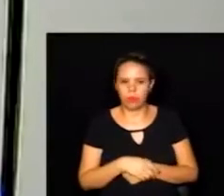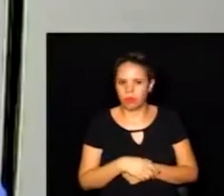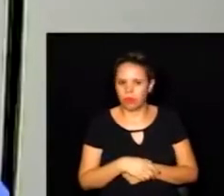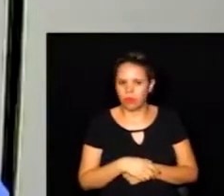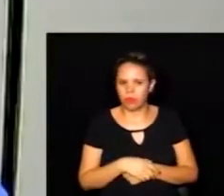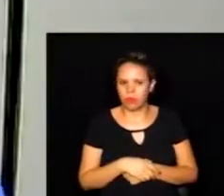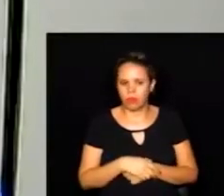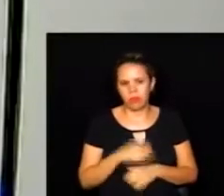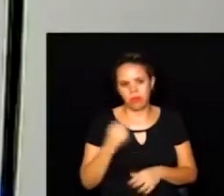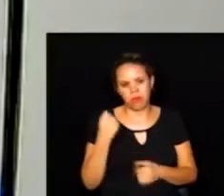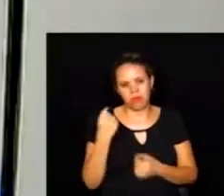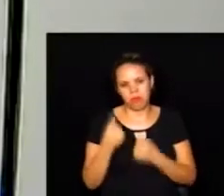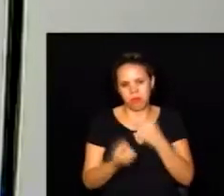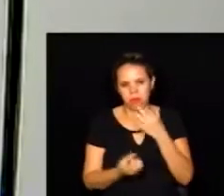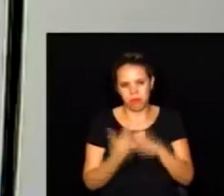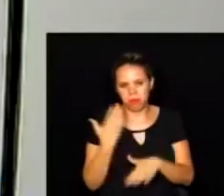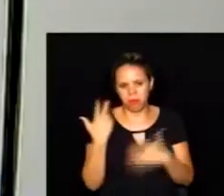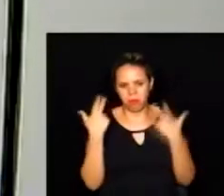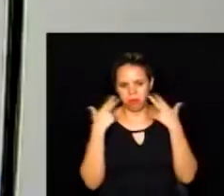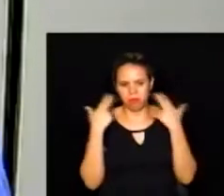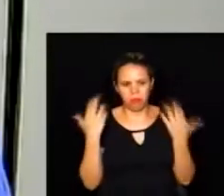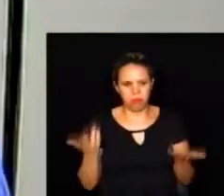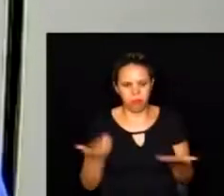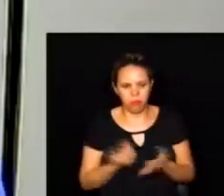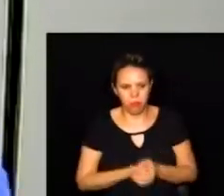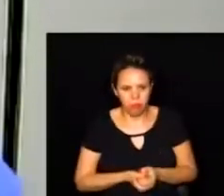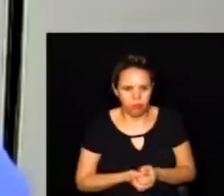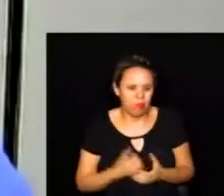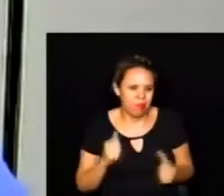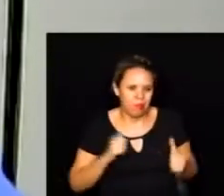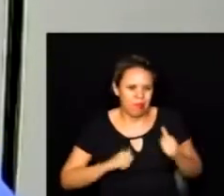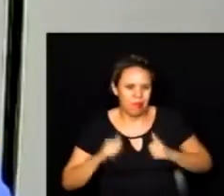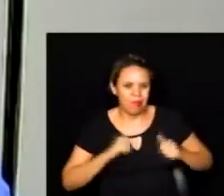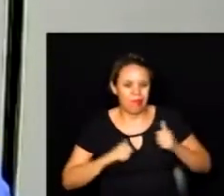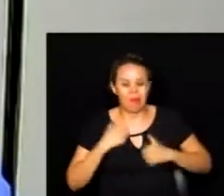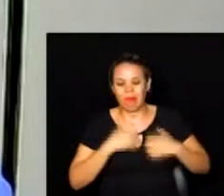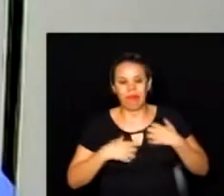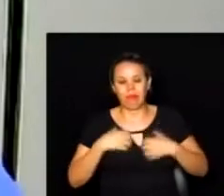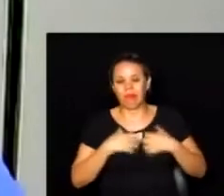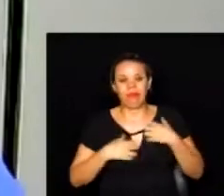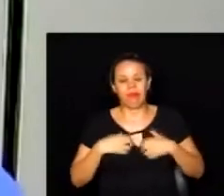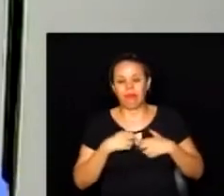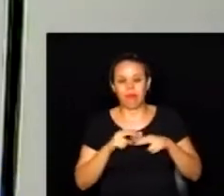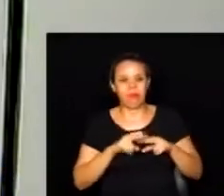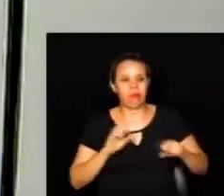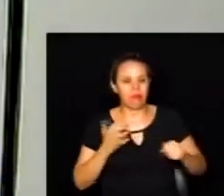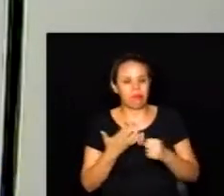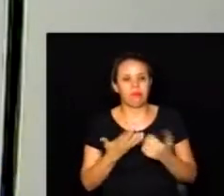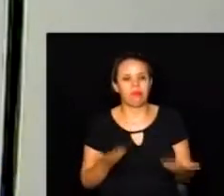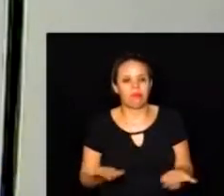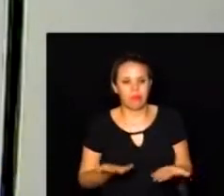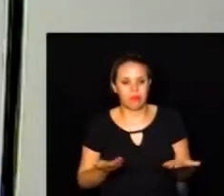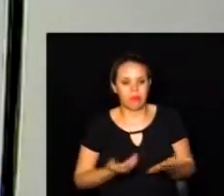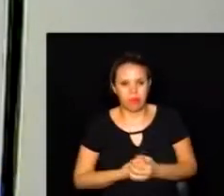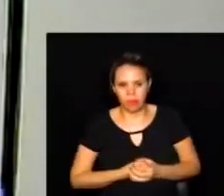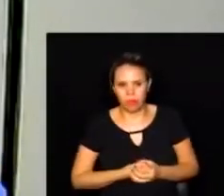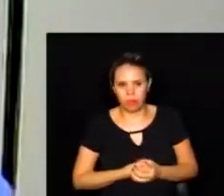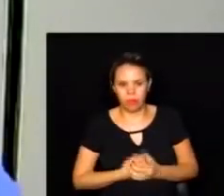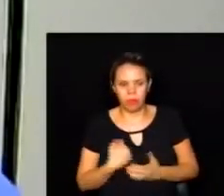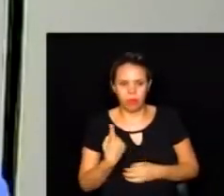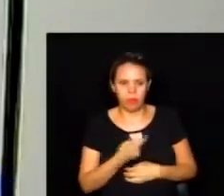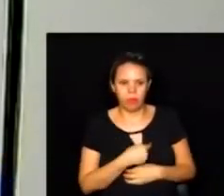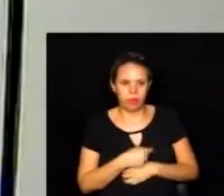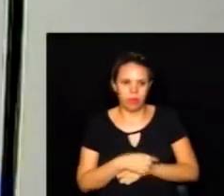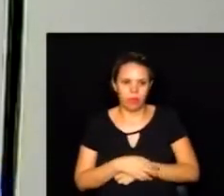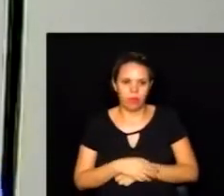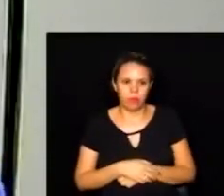coisa circunstancial do desespero, vamos dizer, do enfrentamento da pandemia. Neste caso, a